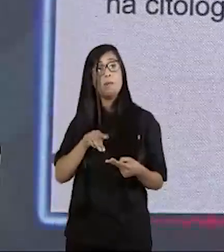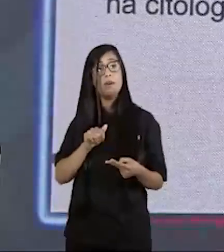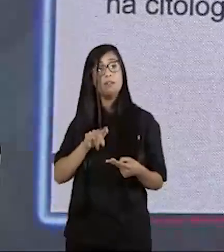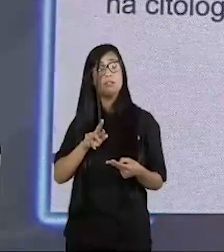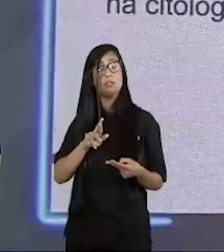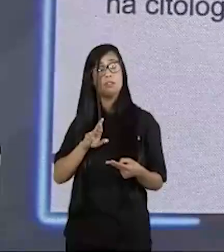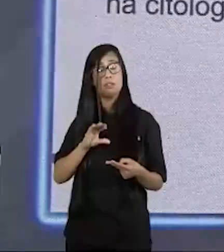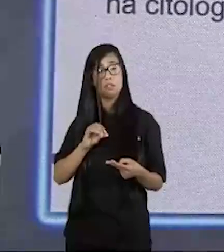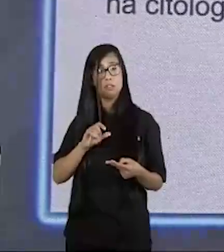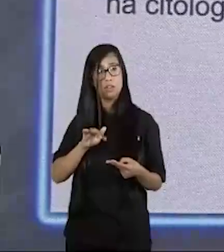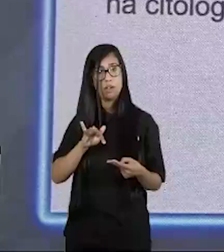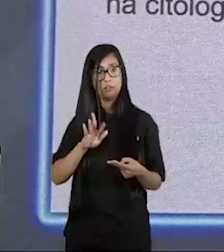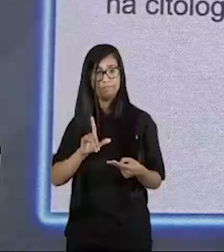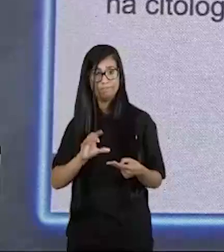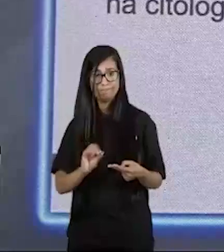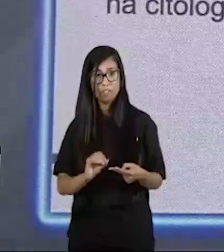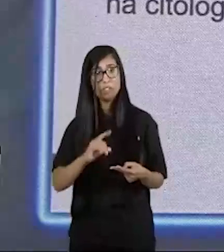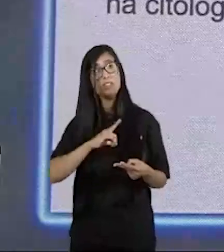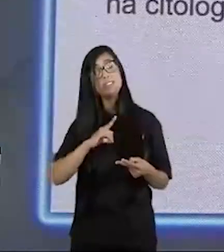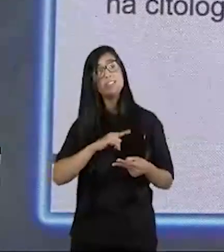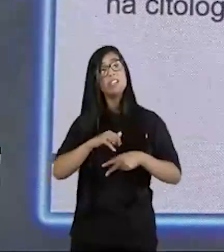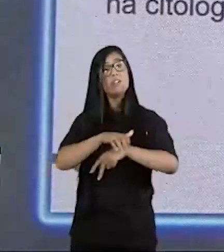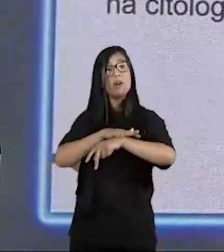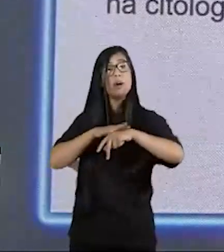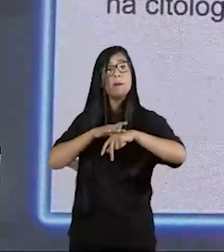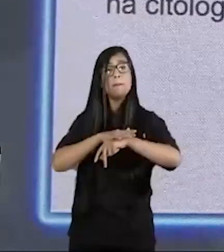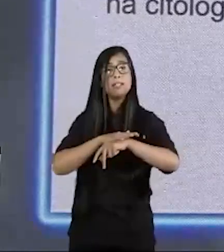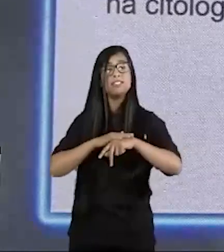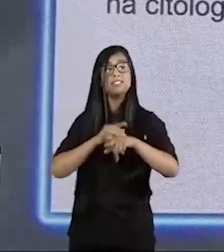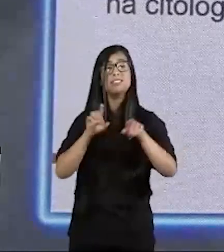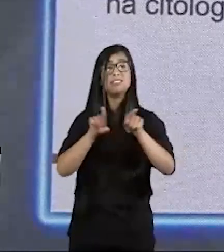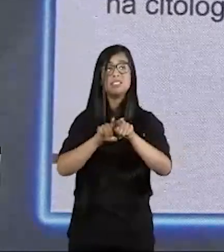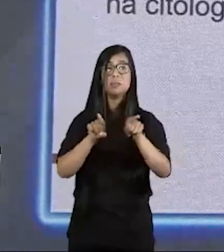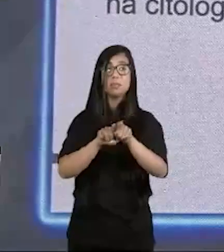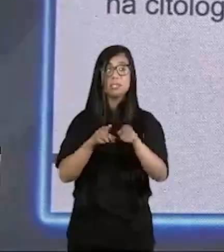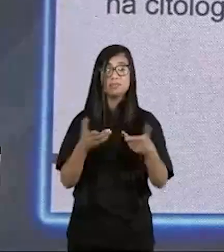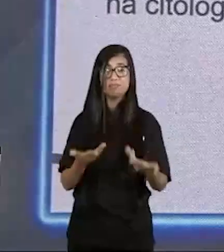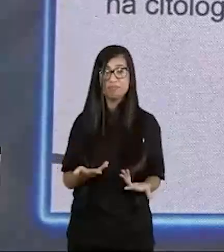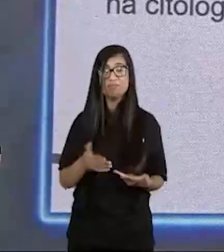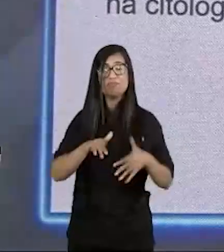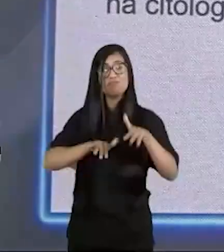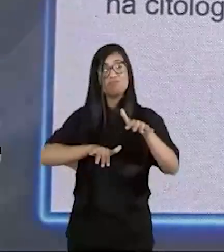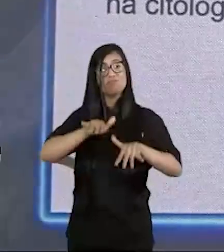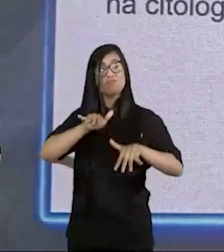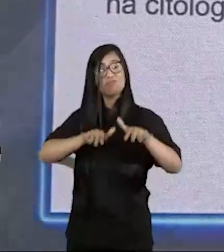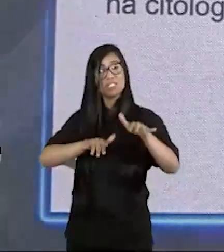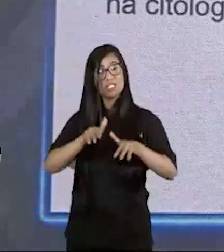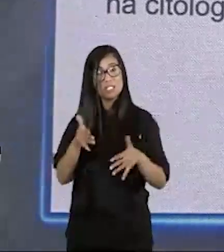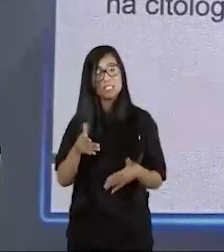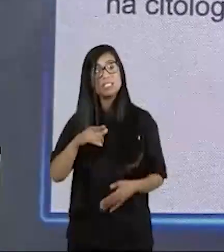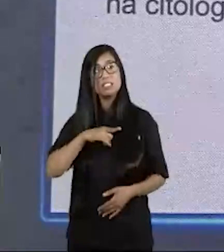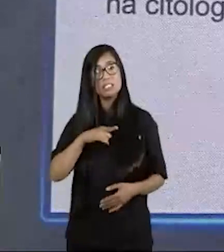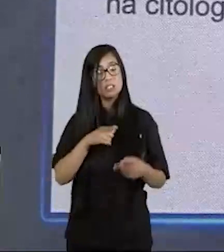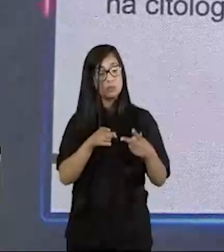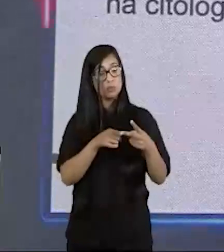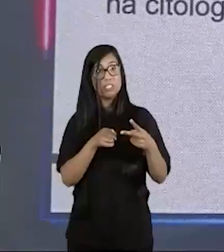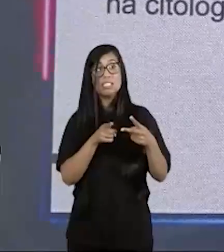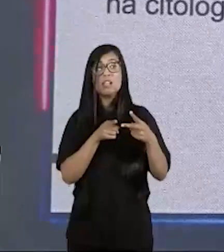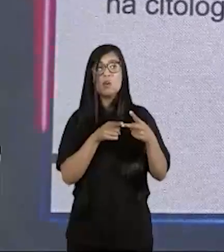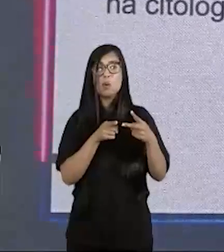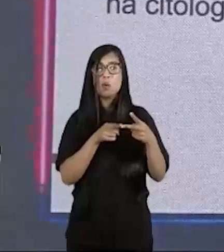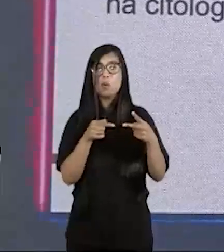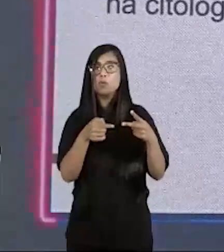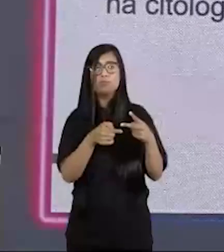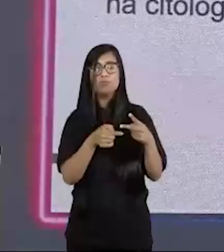um diagnóstico de um processo inflamatório neutrofílico. Isso já é o passo 2 da nossa etapa. Eu estou dando